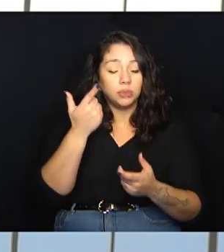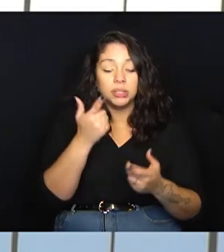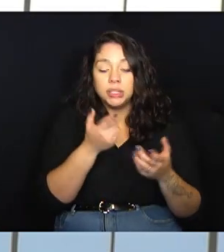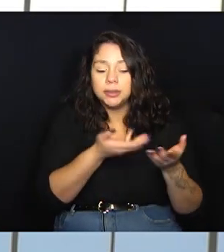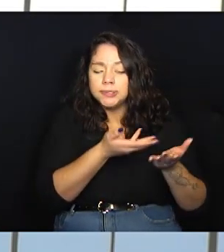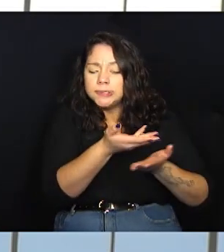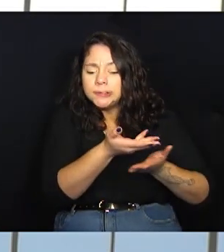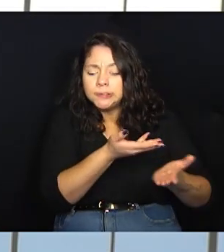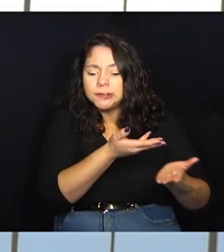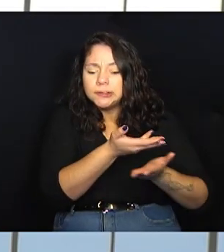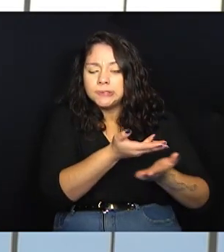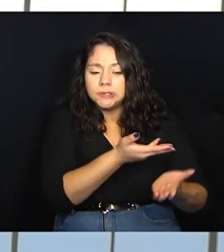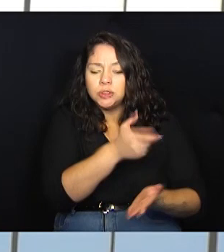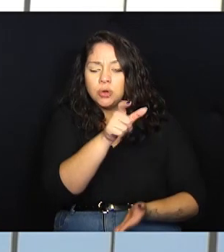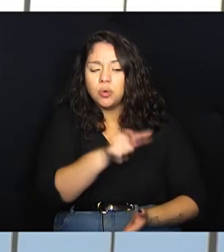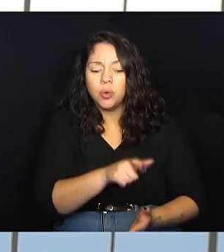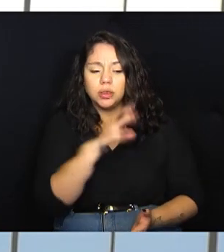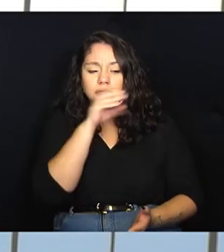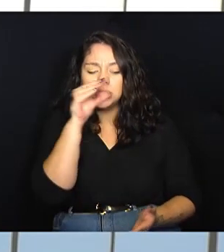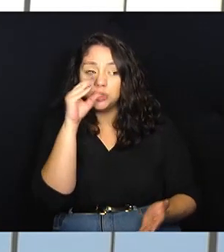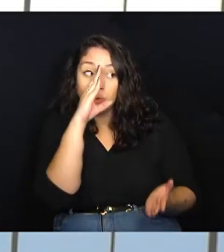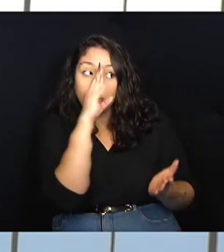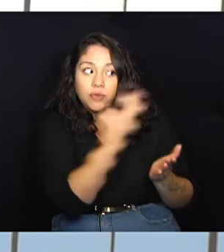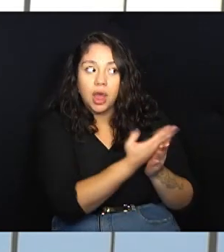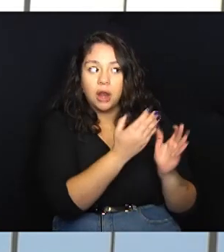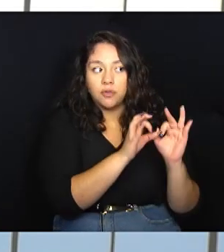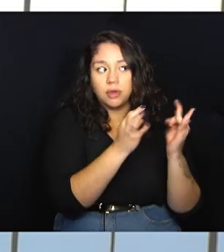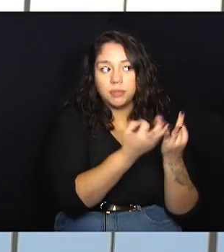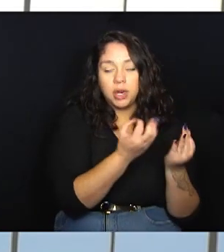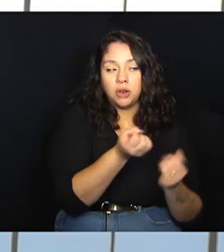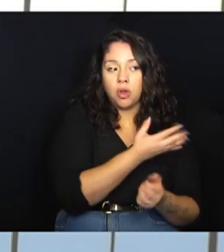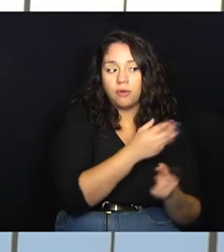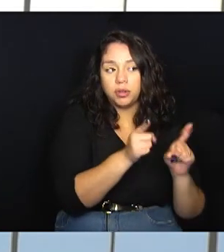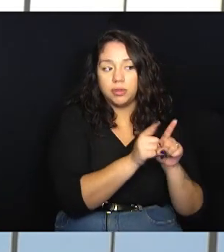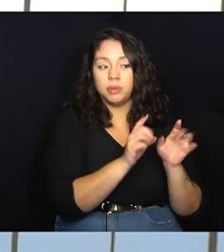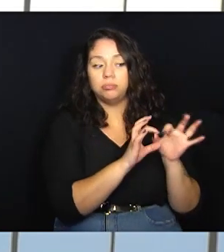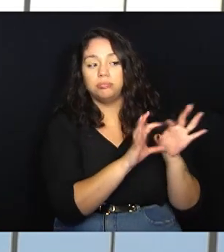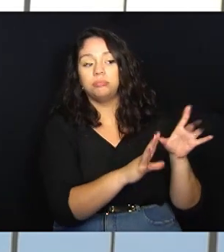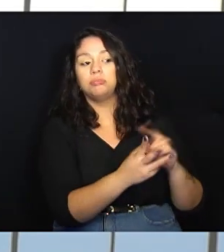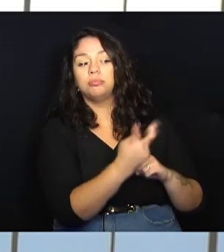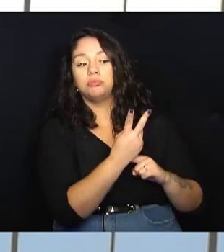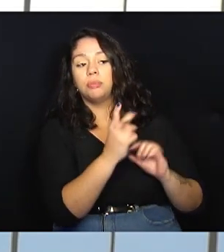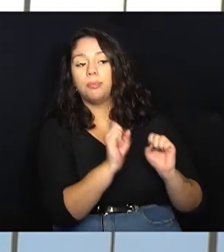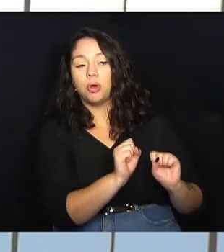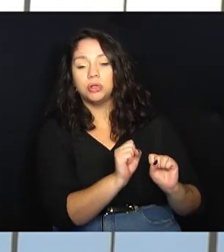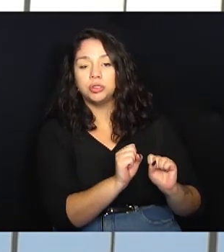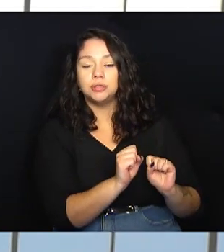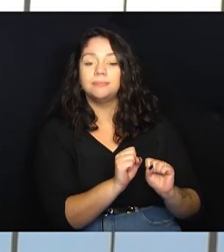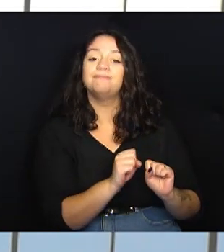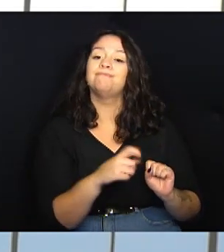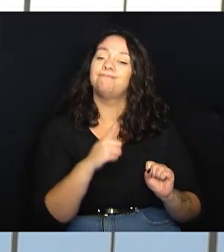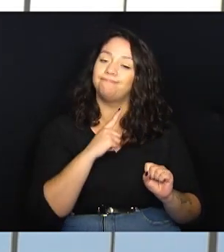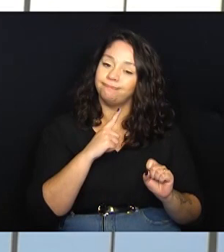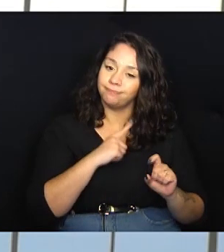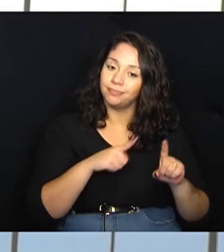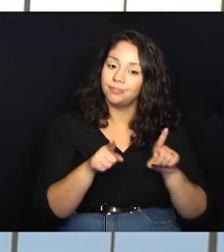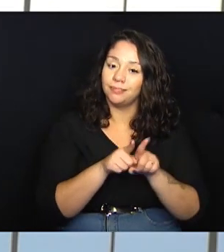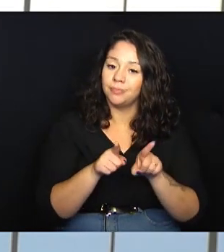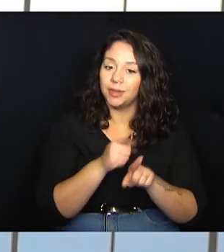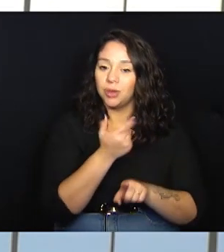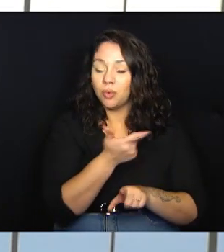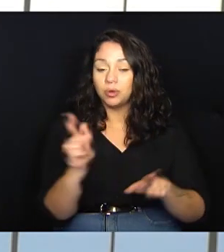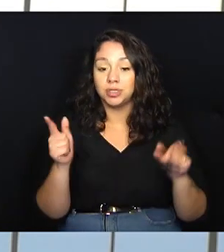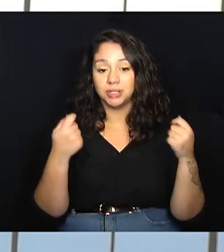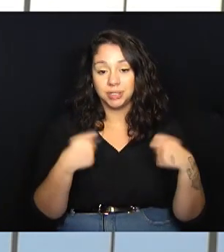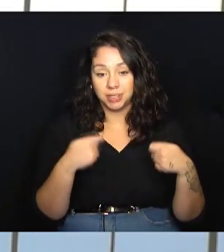nova família, né, se abrir, né, e também deixar ser cuidado, às vezes você demanda de outras necessidades.